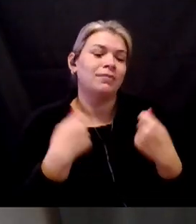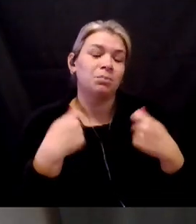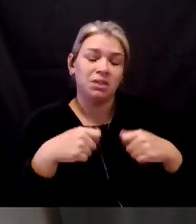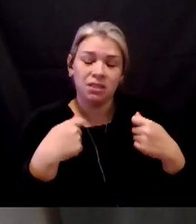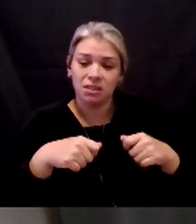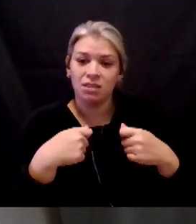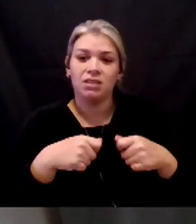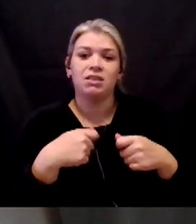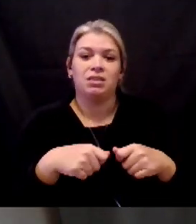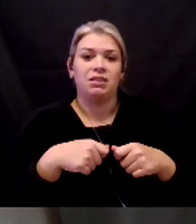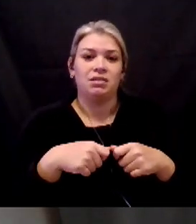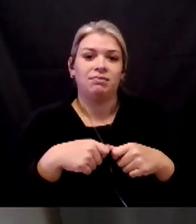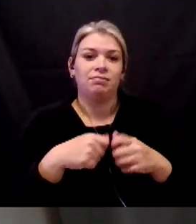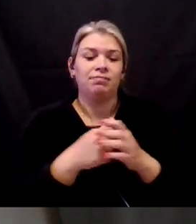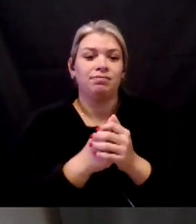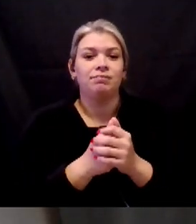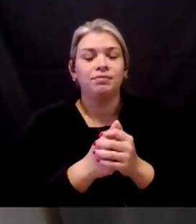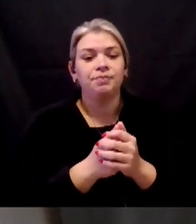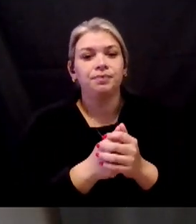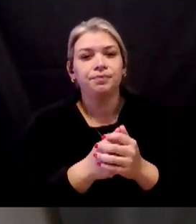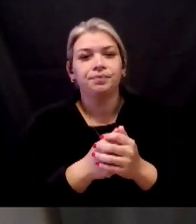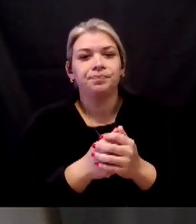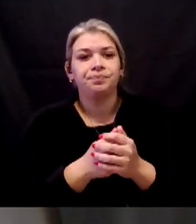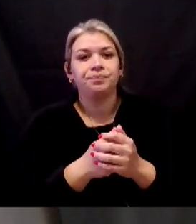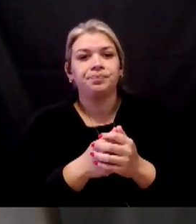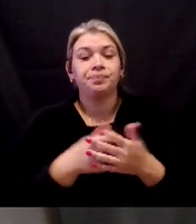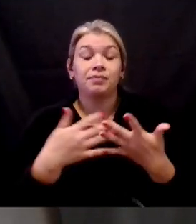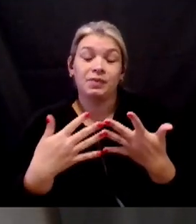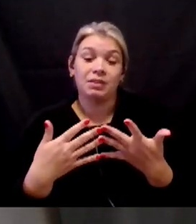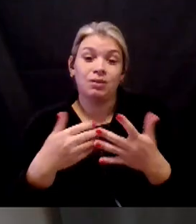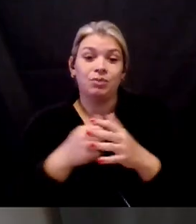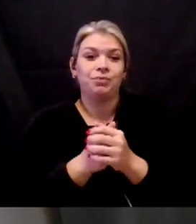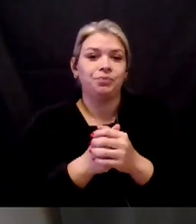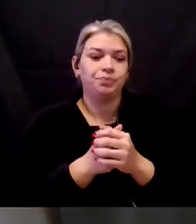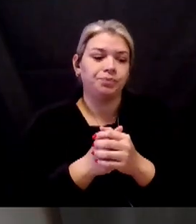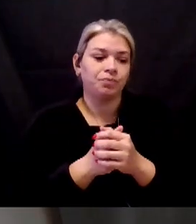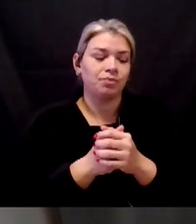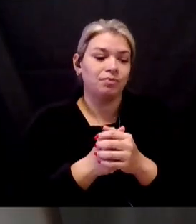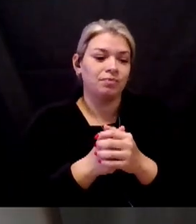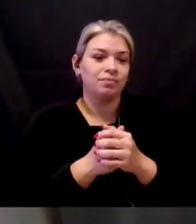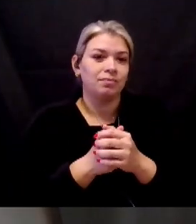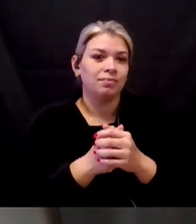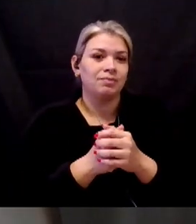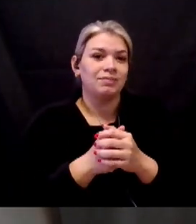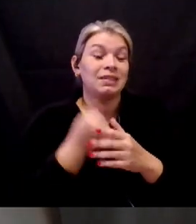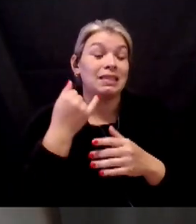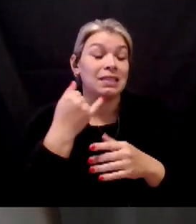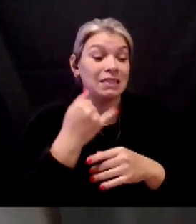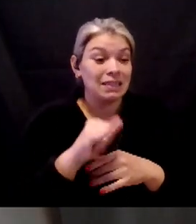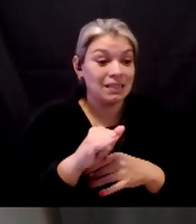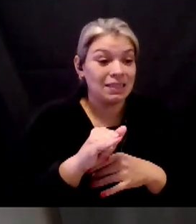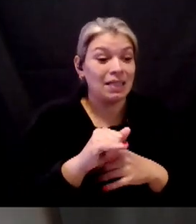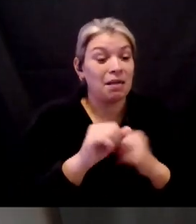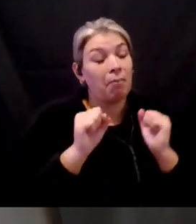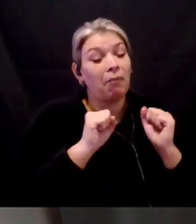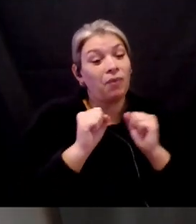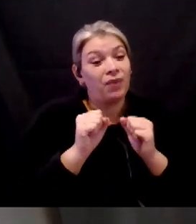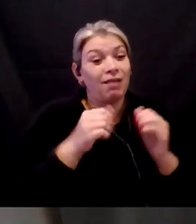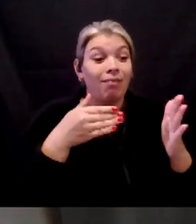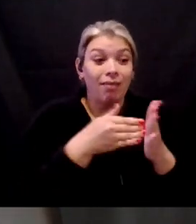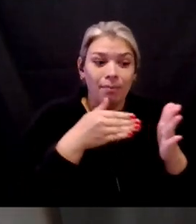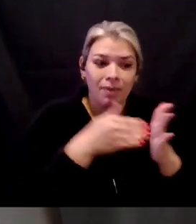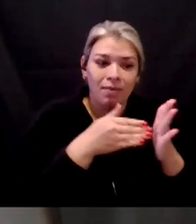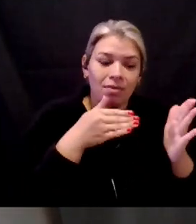adolescente, né, então a primeira coisa eu acho que seria isso, né, se pudéssemos limitar, né,